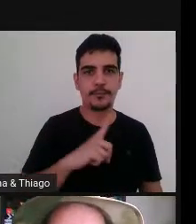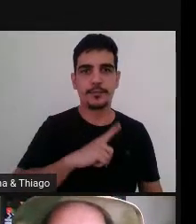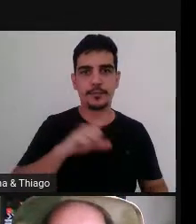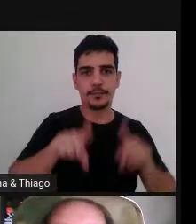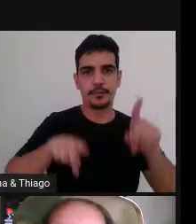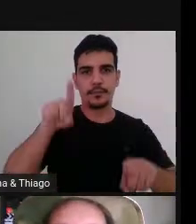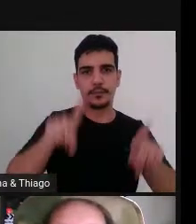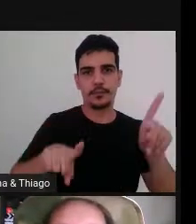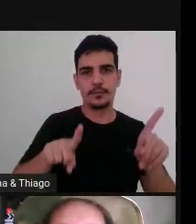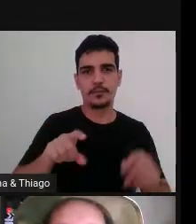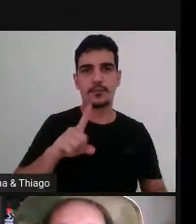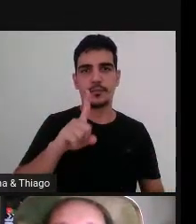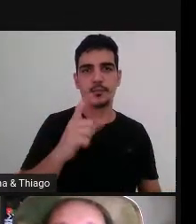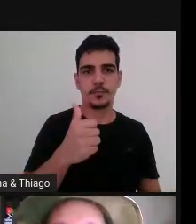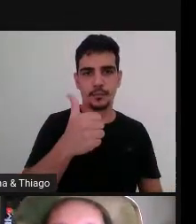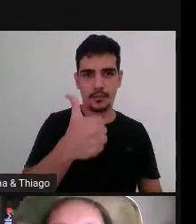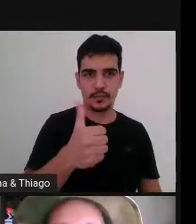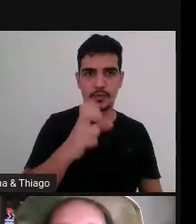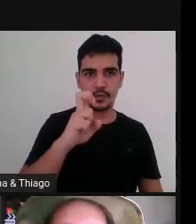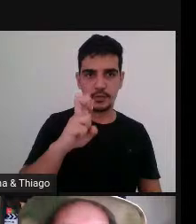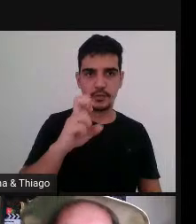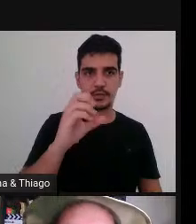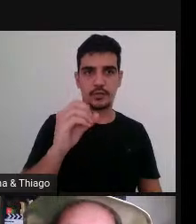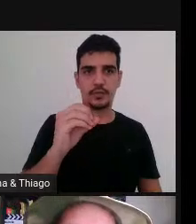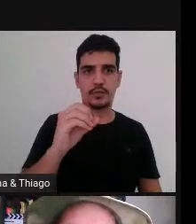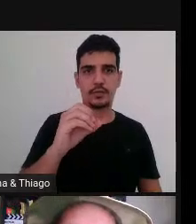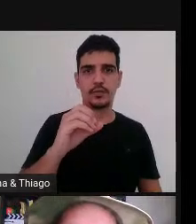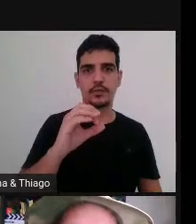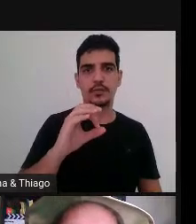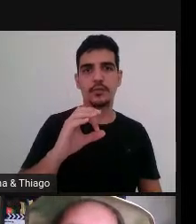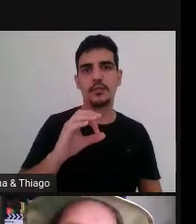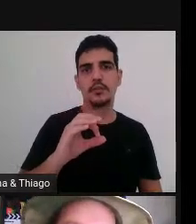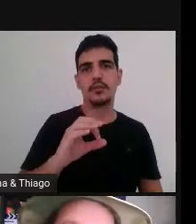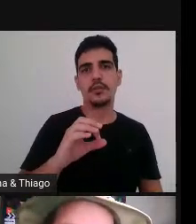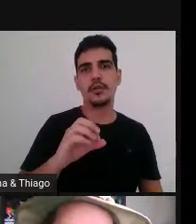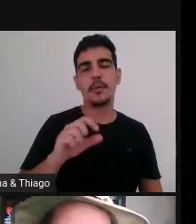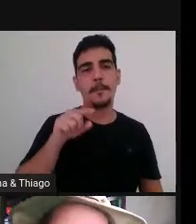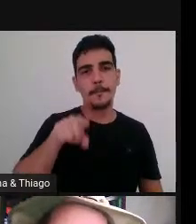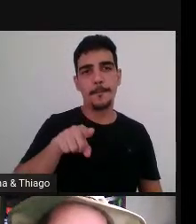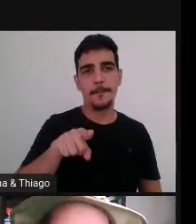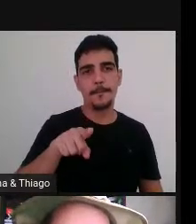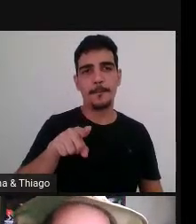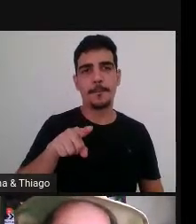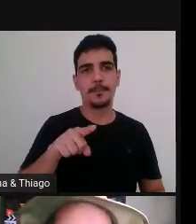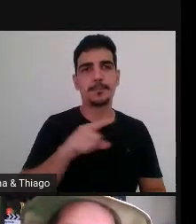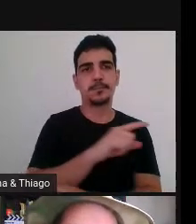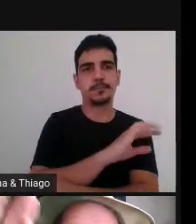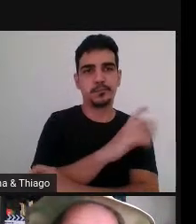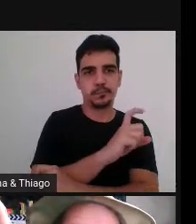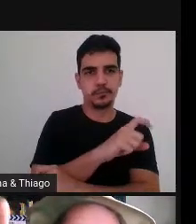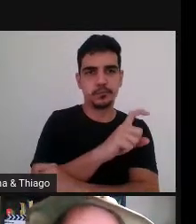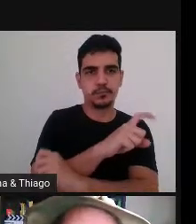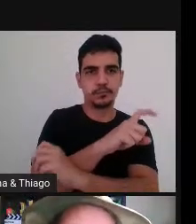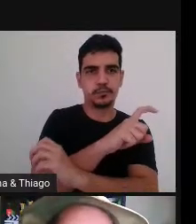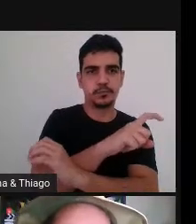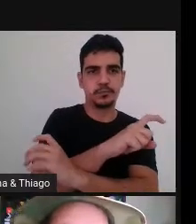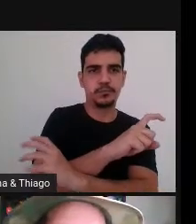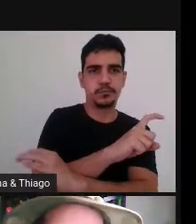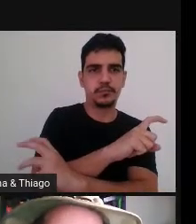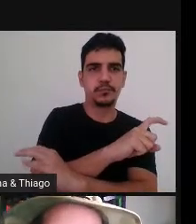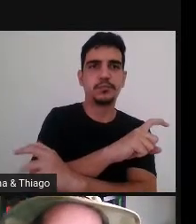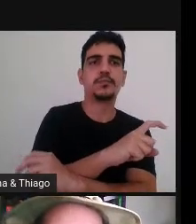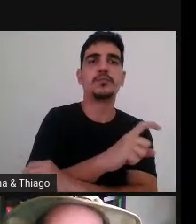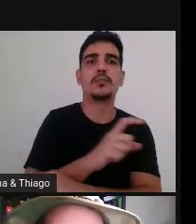média de 150 mil acidentes por escorpiões, né, centralizado no Nordeste e